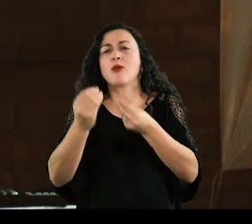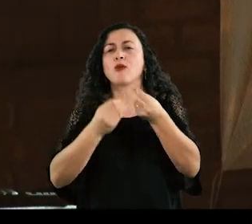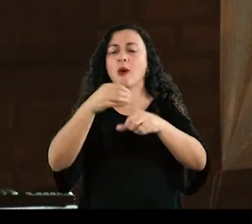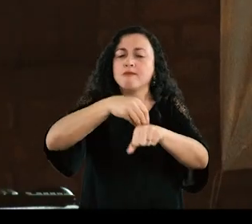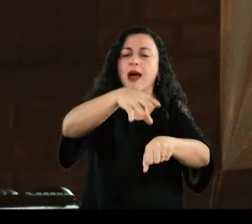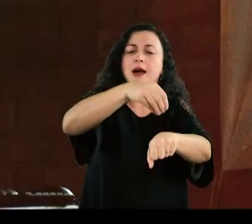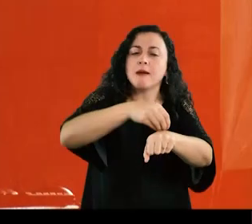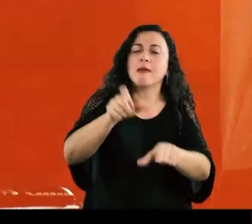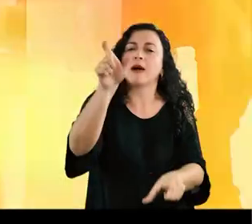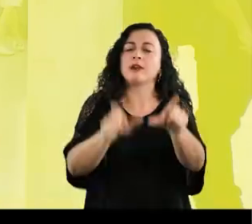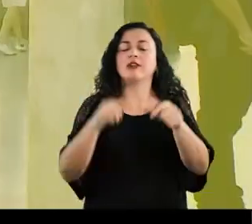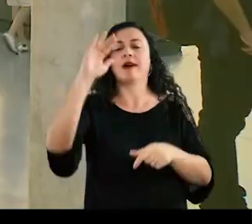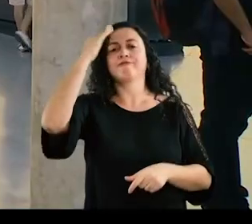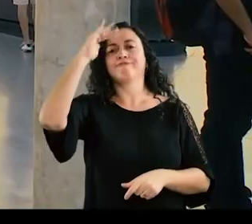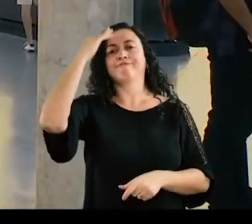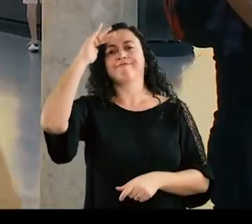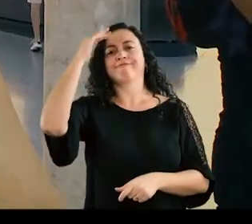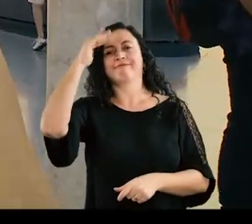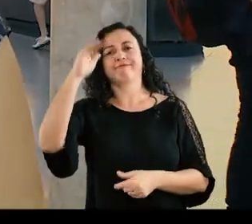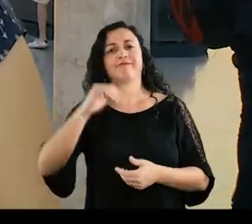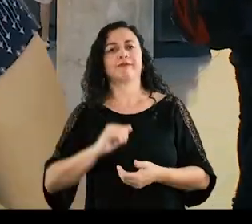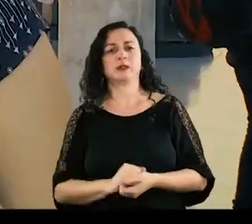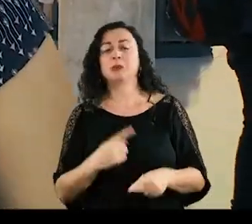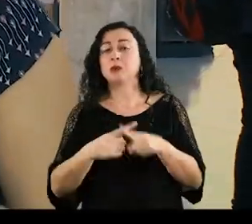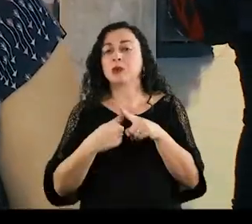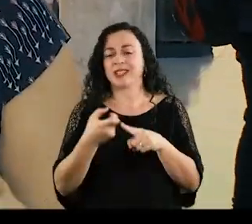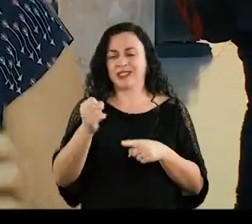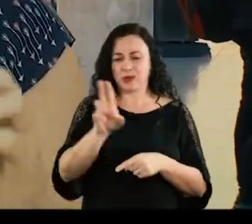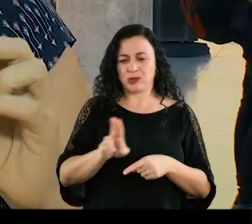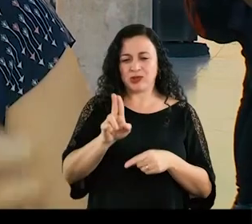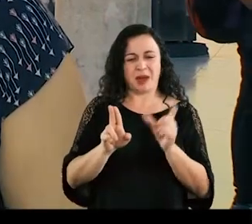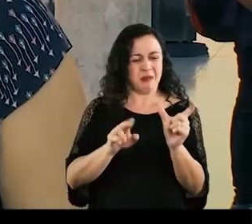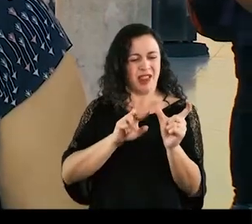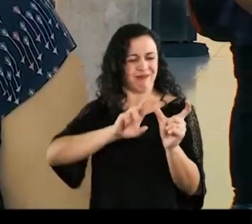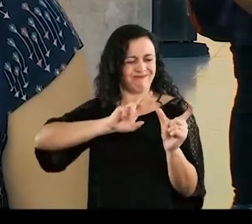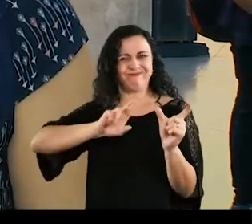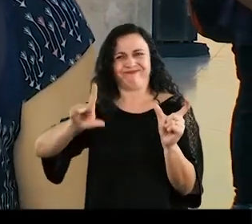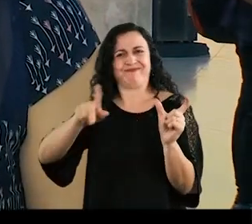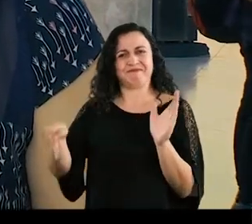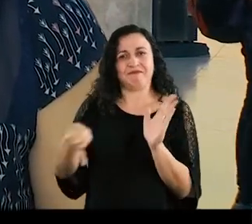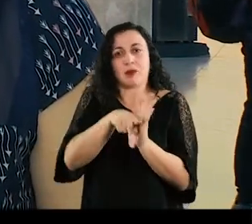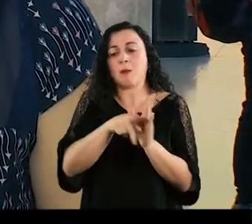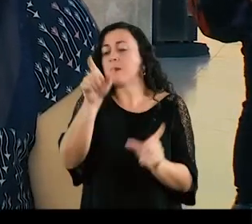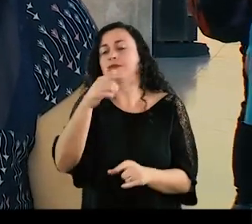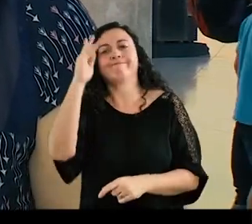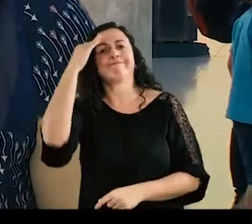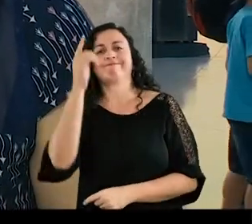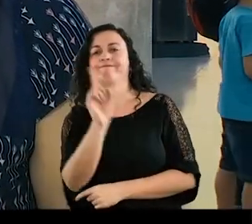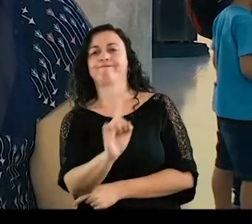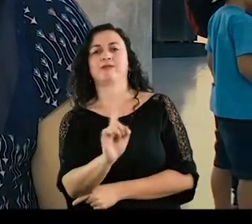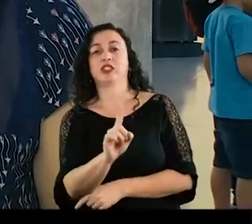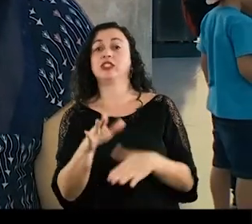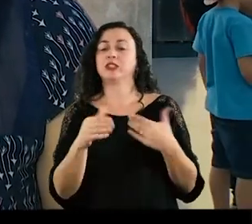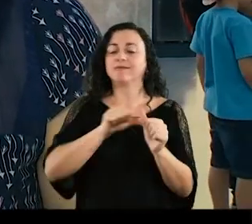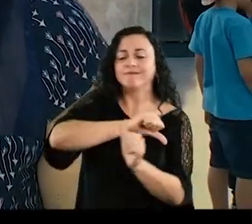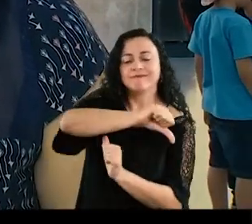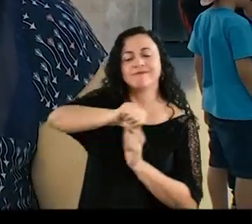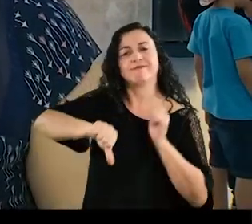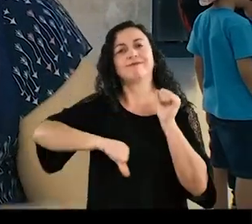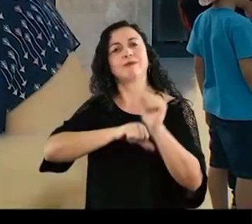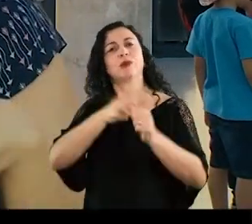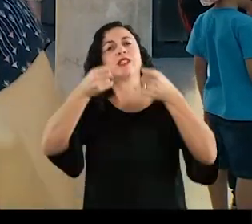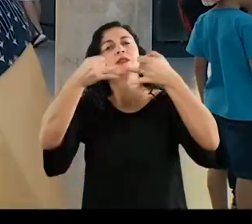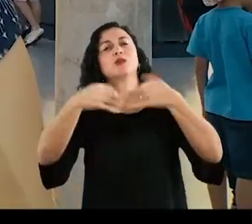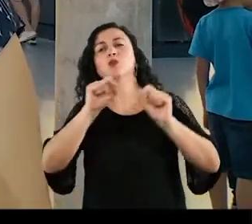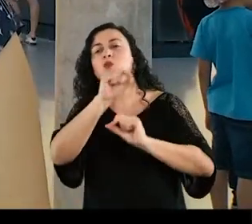linguagem acessível. Se a gente colocar muitos termos técnicos e coisas assim, eles não vão entender, então a gente geralmente fala que